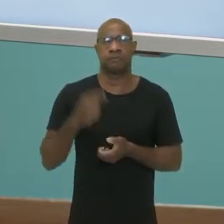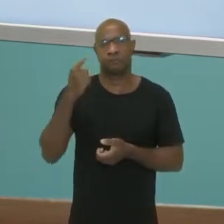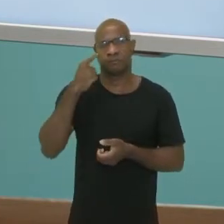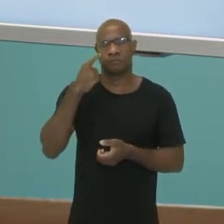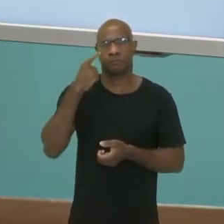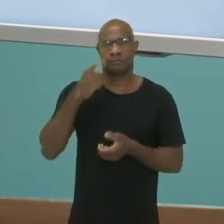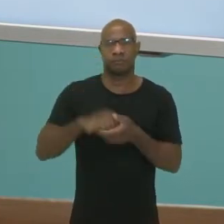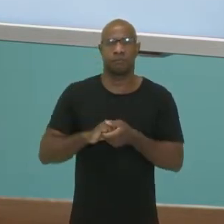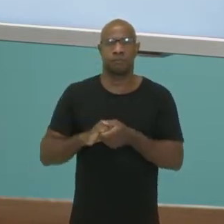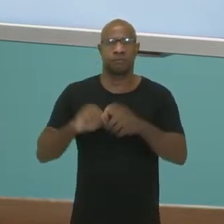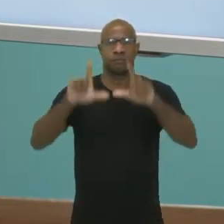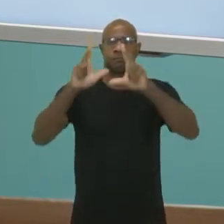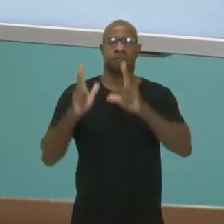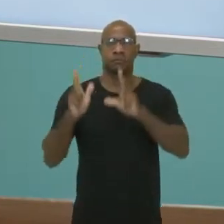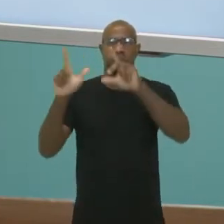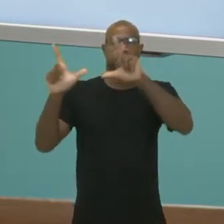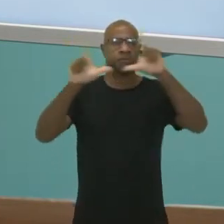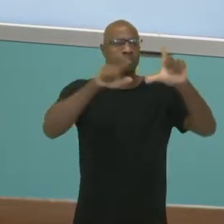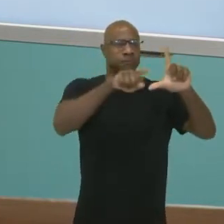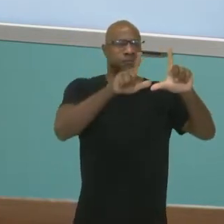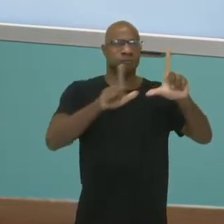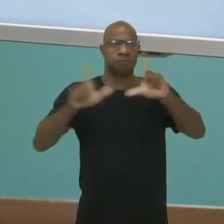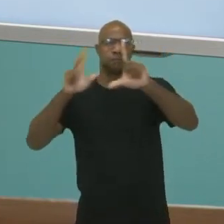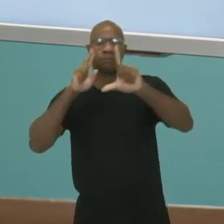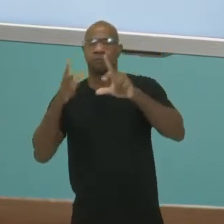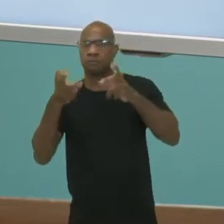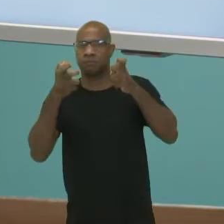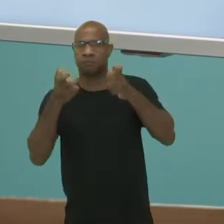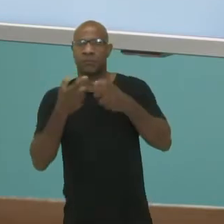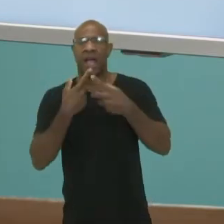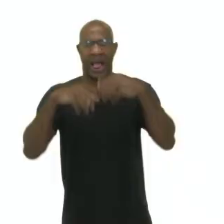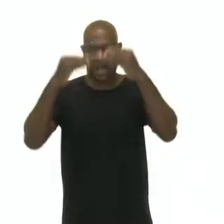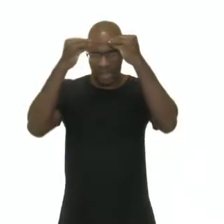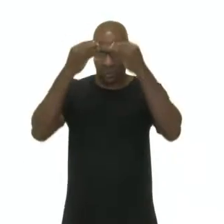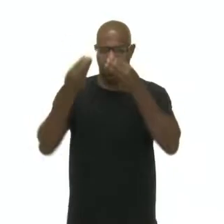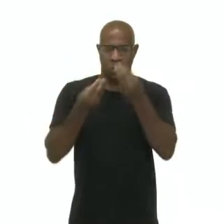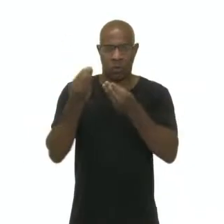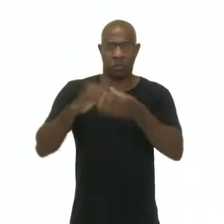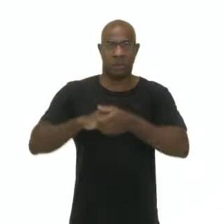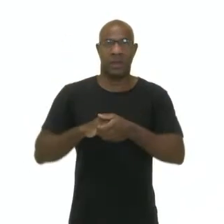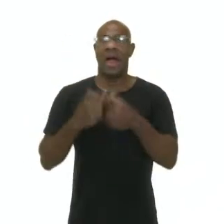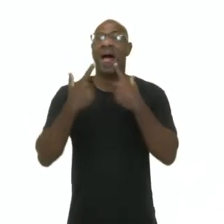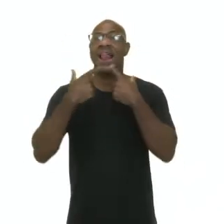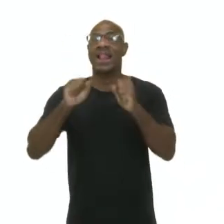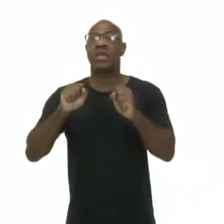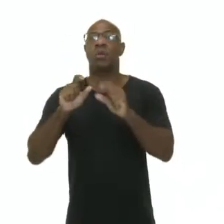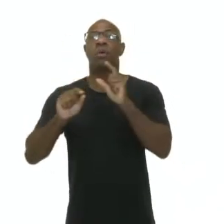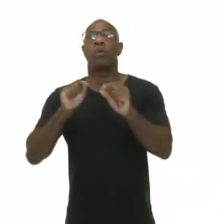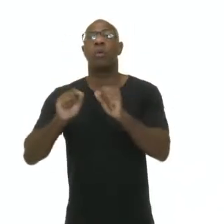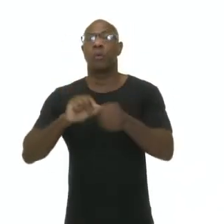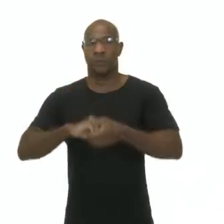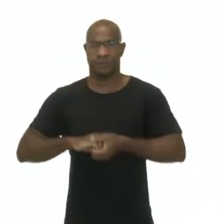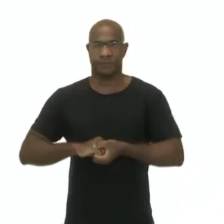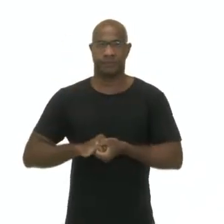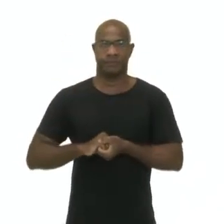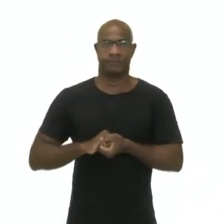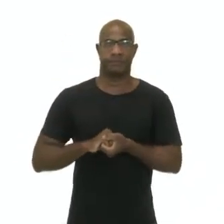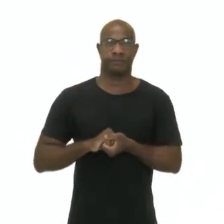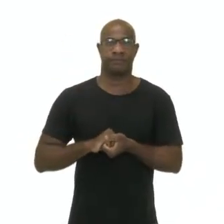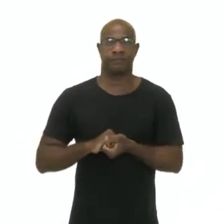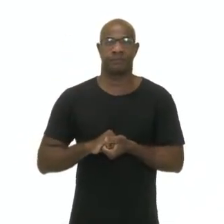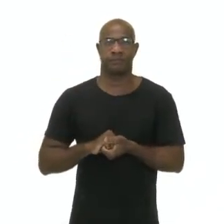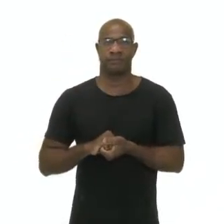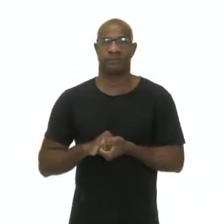pedaço do trecho aqui e analisar a língua, analisando a língua. Também me gusta ler, escuchar os noticiosos, mirar